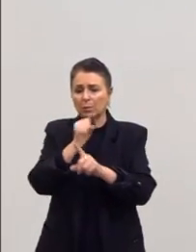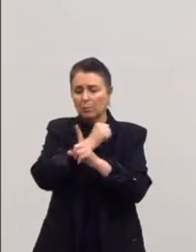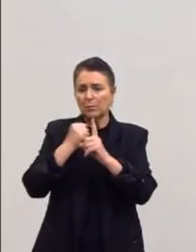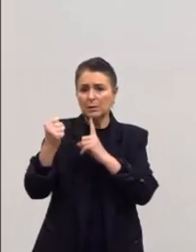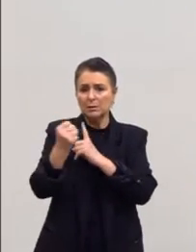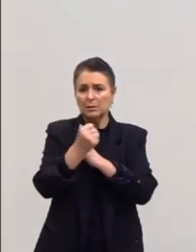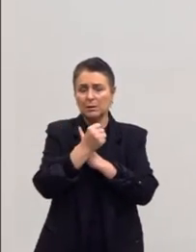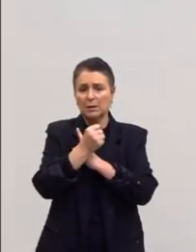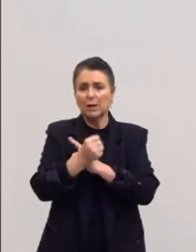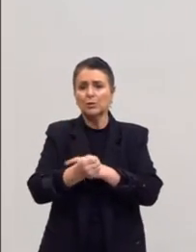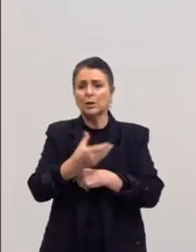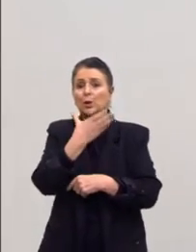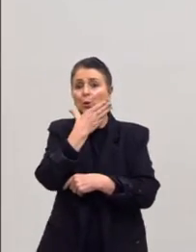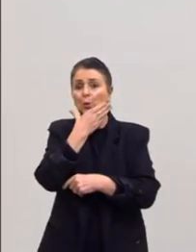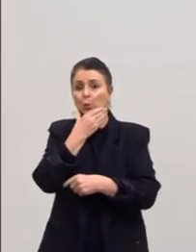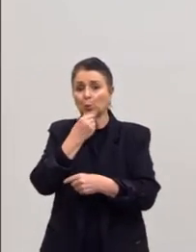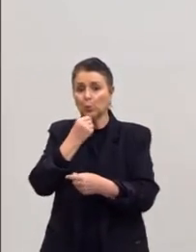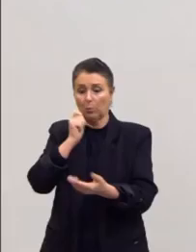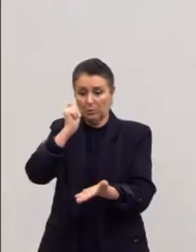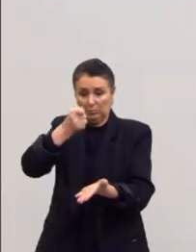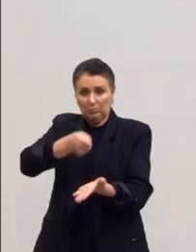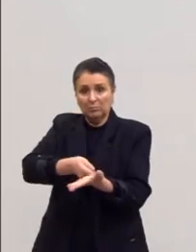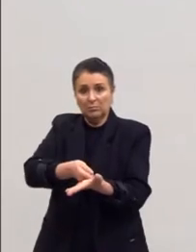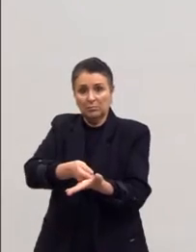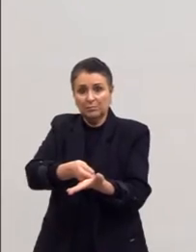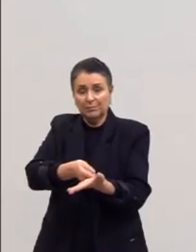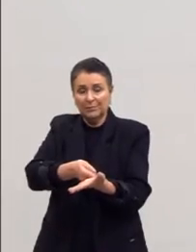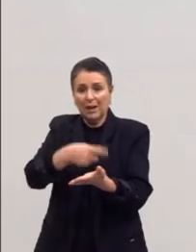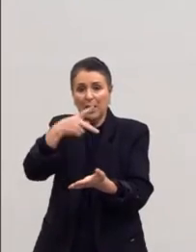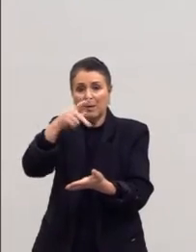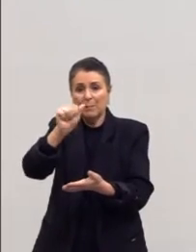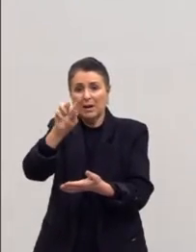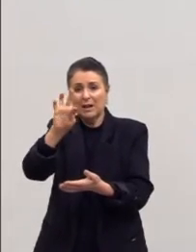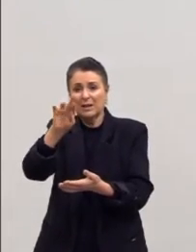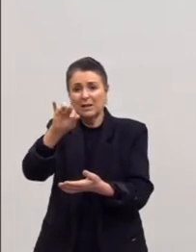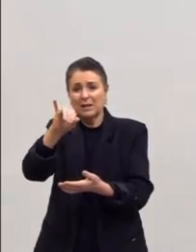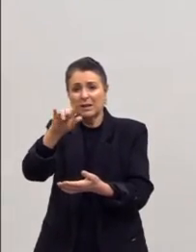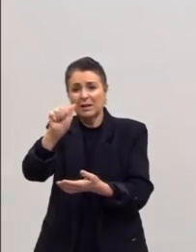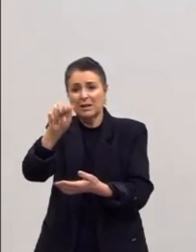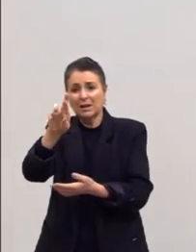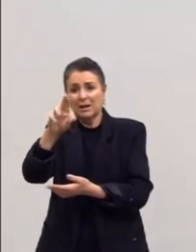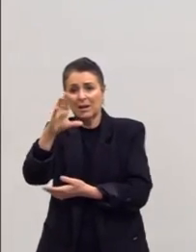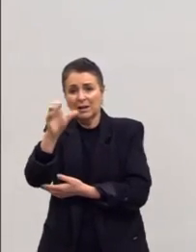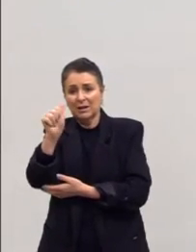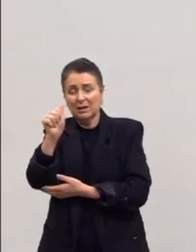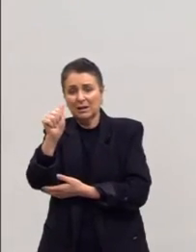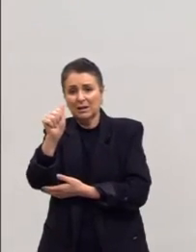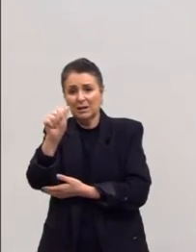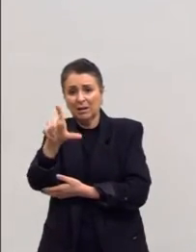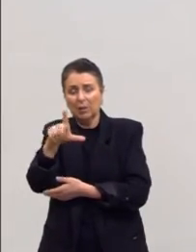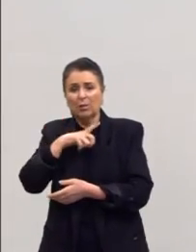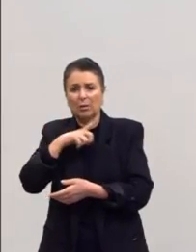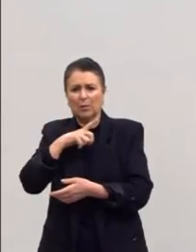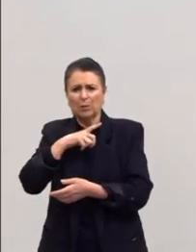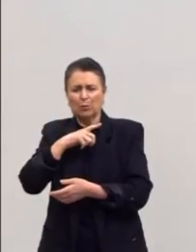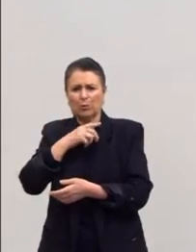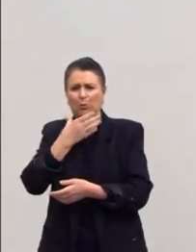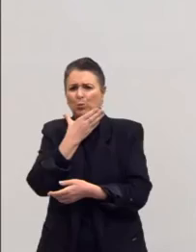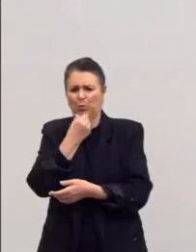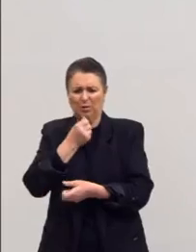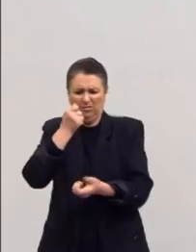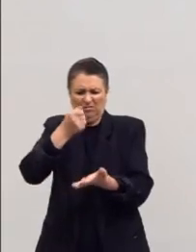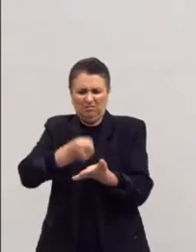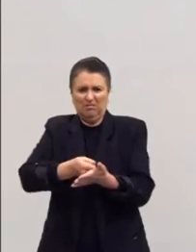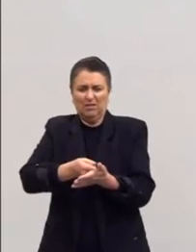sociedade patriarcal exatamente algumas alguns resquícios machistas né Se você pegar os movimentos